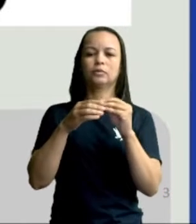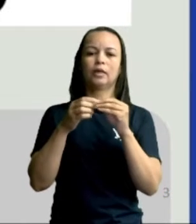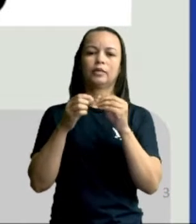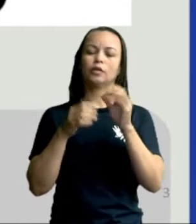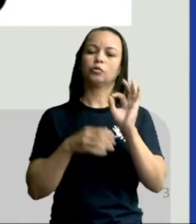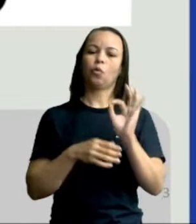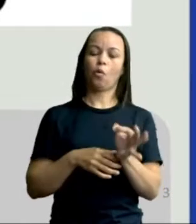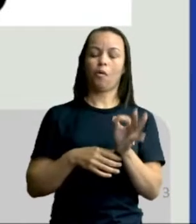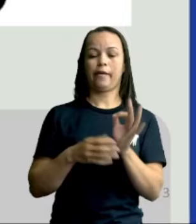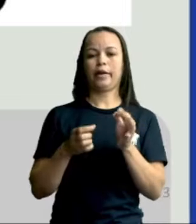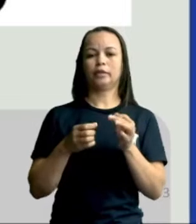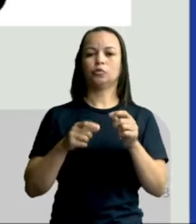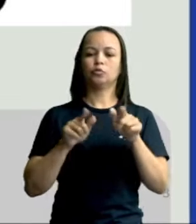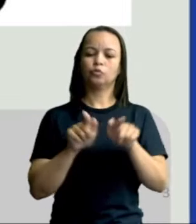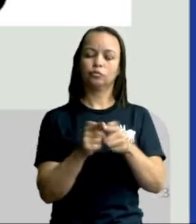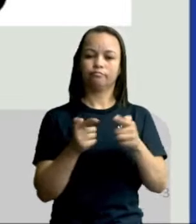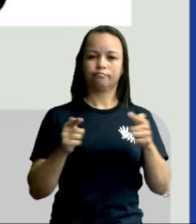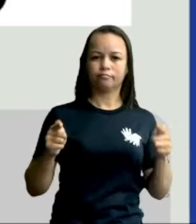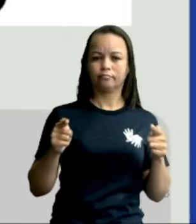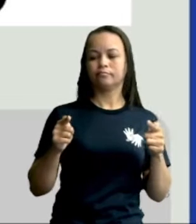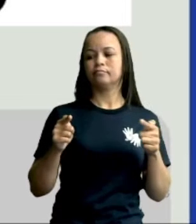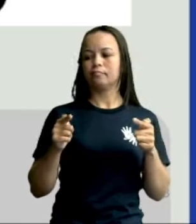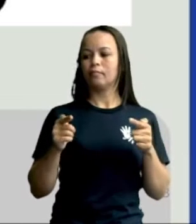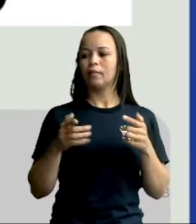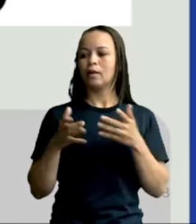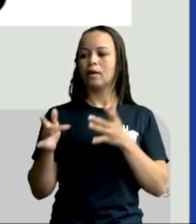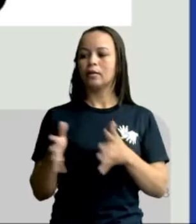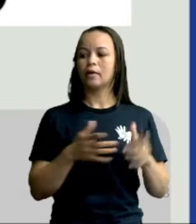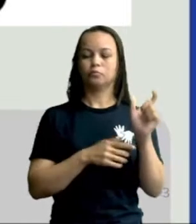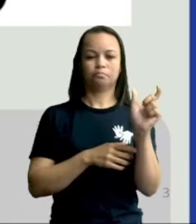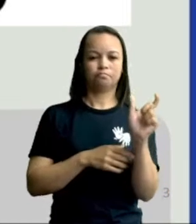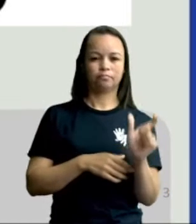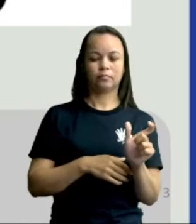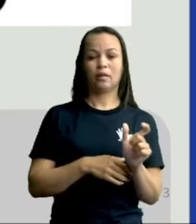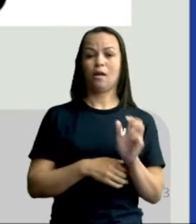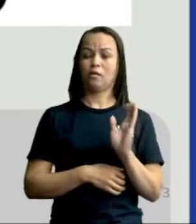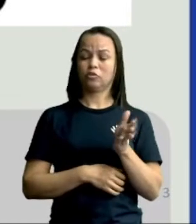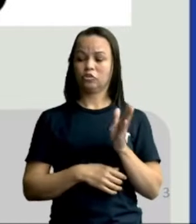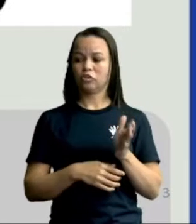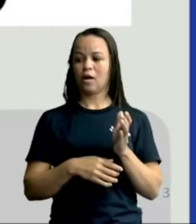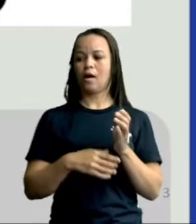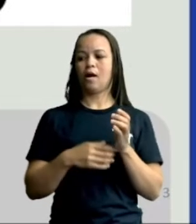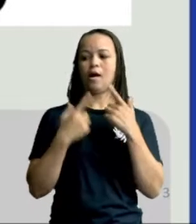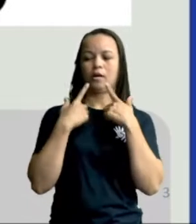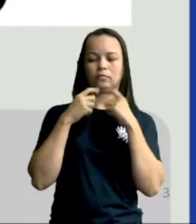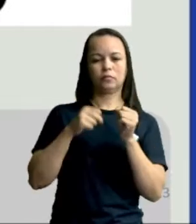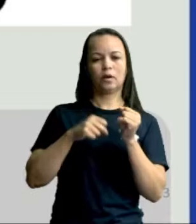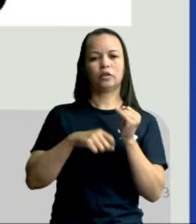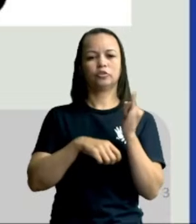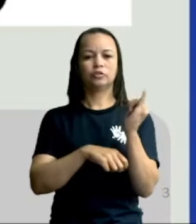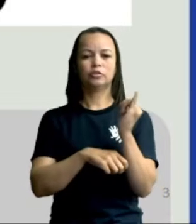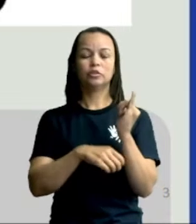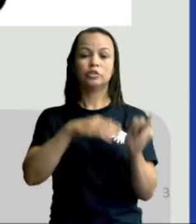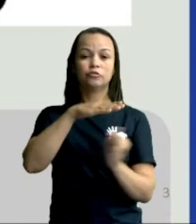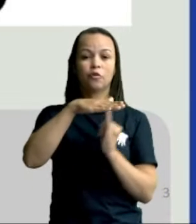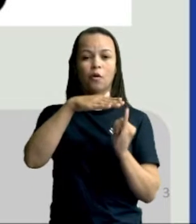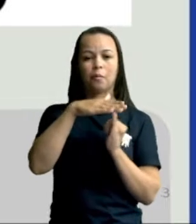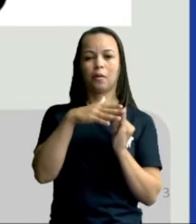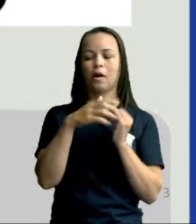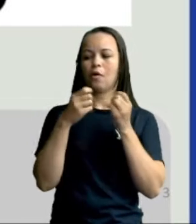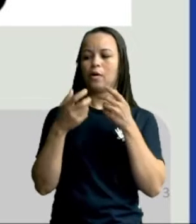das palavras. Já a linguagem informal ou coloquial representa a linguagem